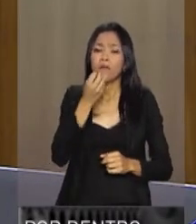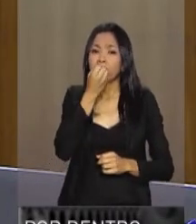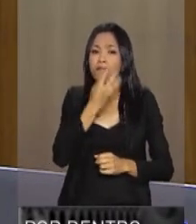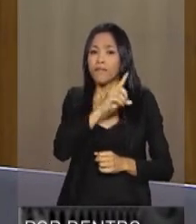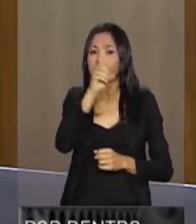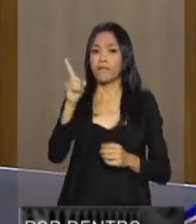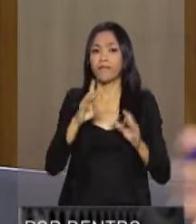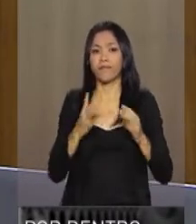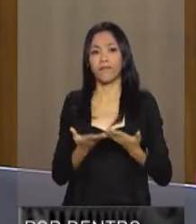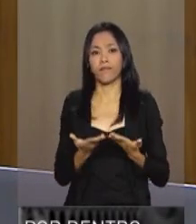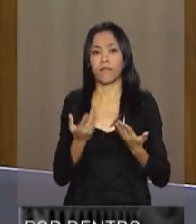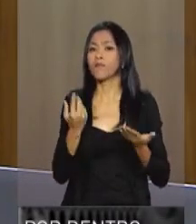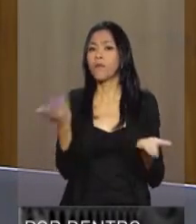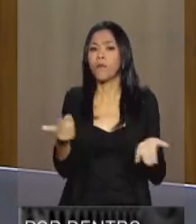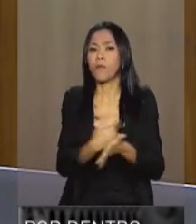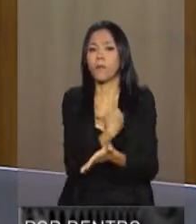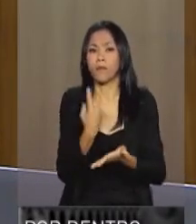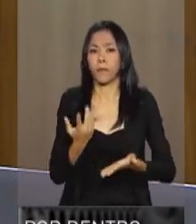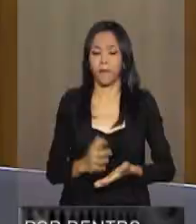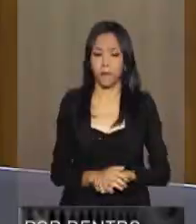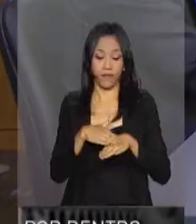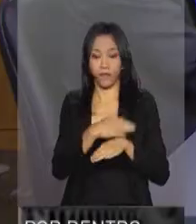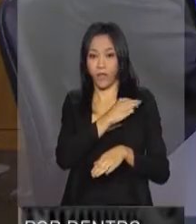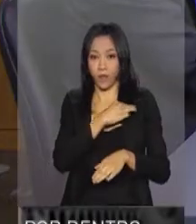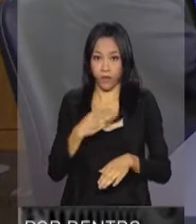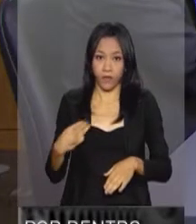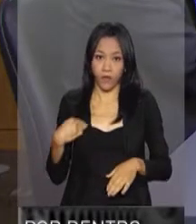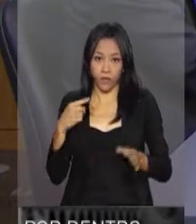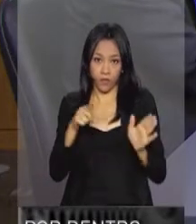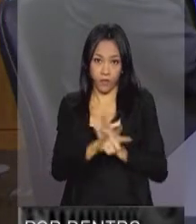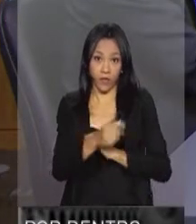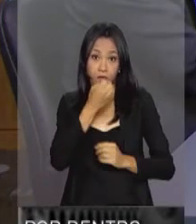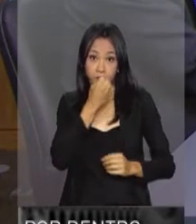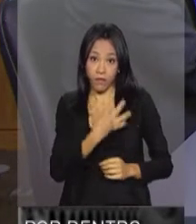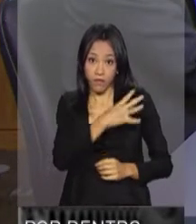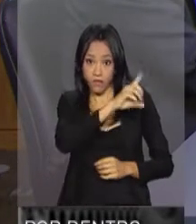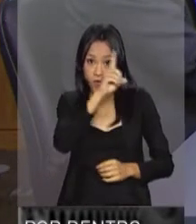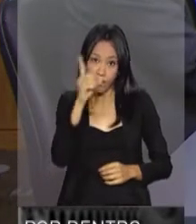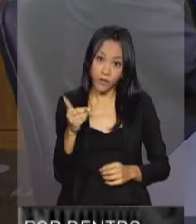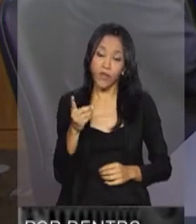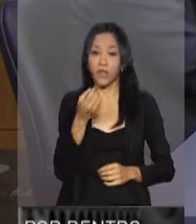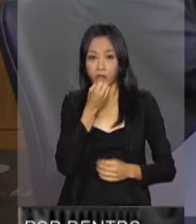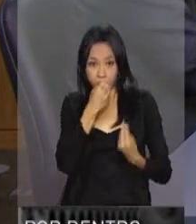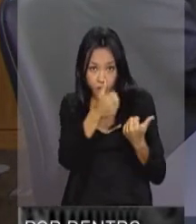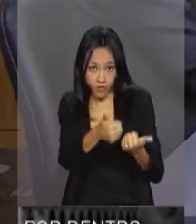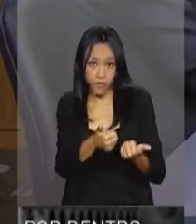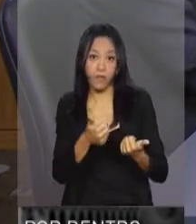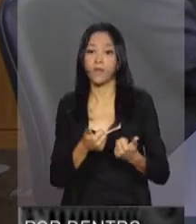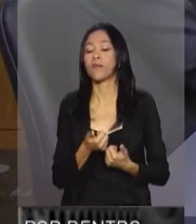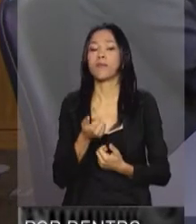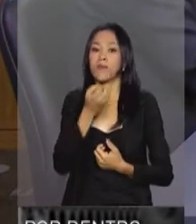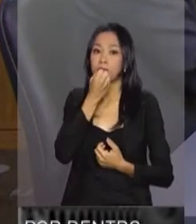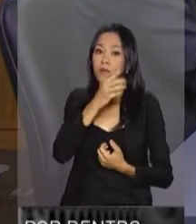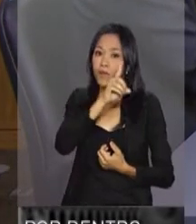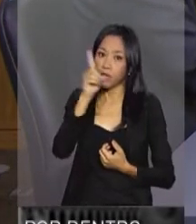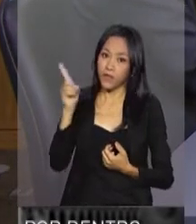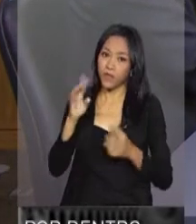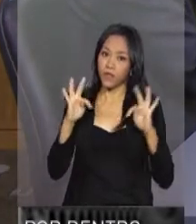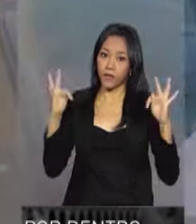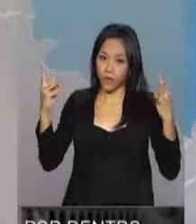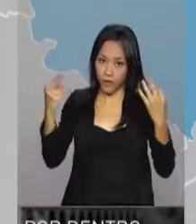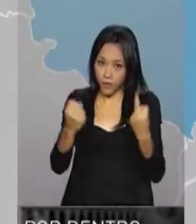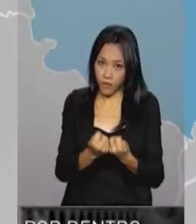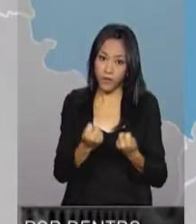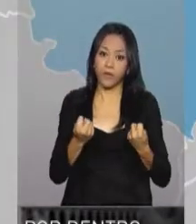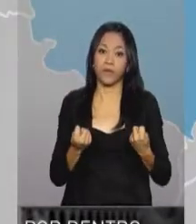você com essa pergunta ministro bom dia que quem fala fernando sousa da refer dourada como é que o senhor um dia fernando bom dia a todos os ouvintes